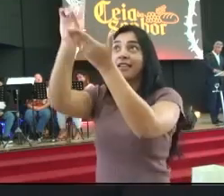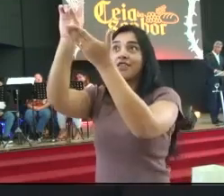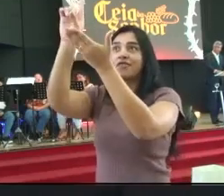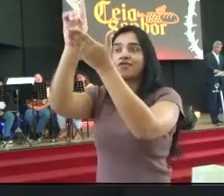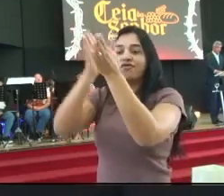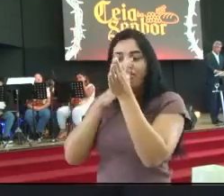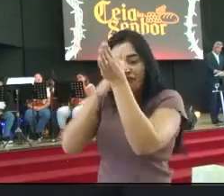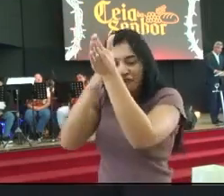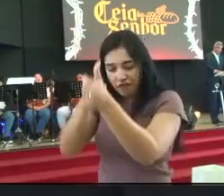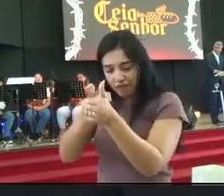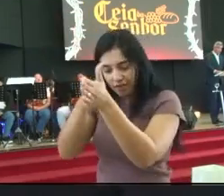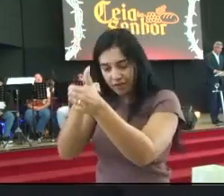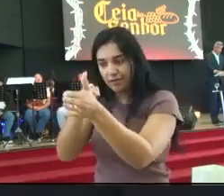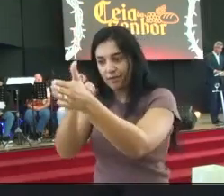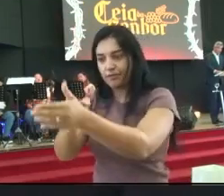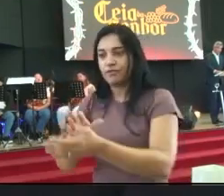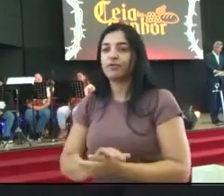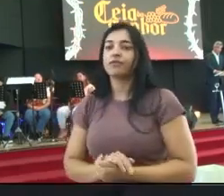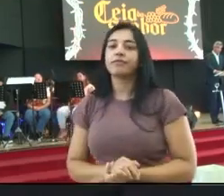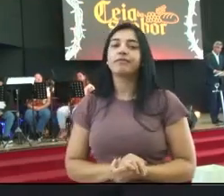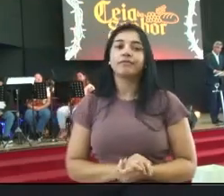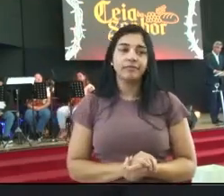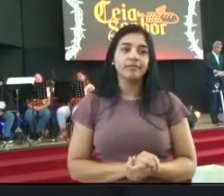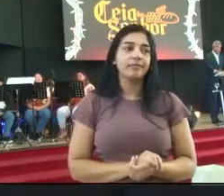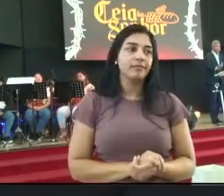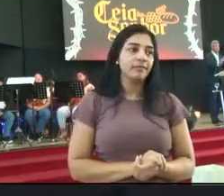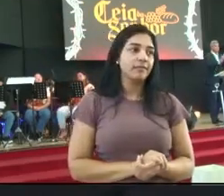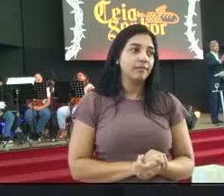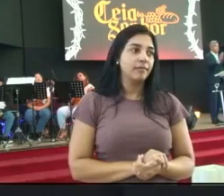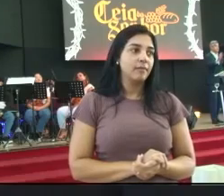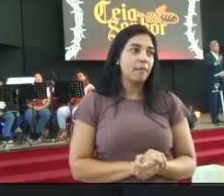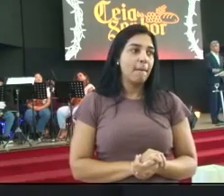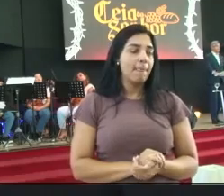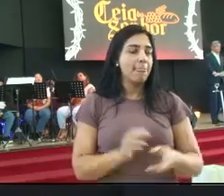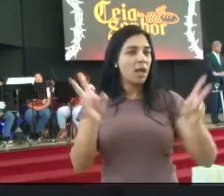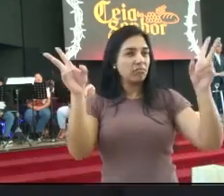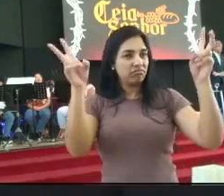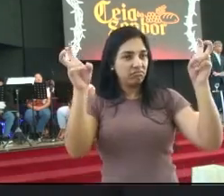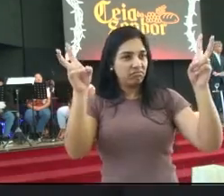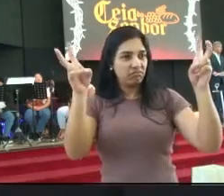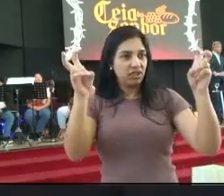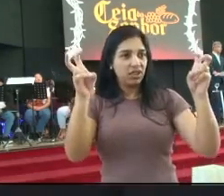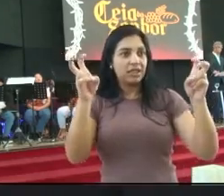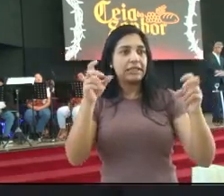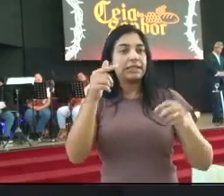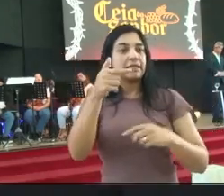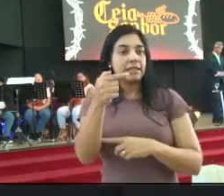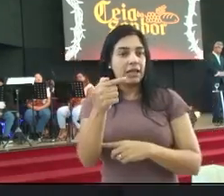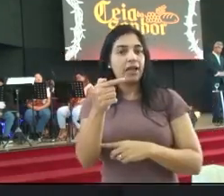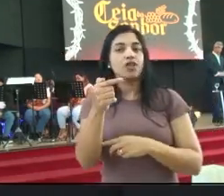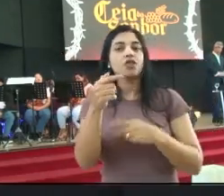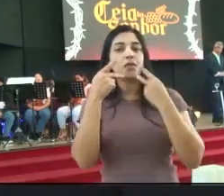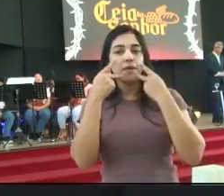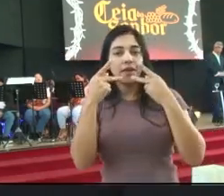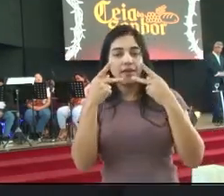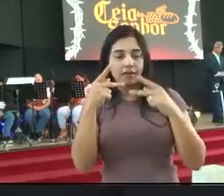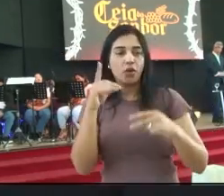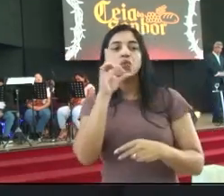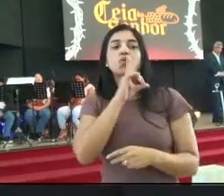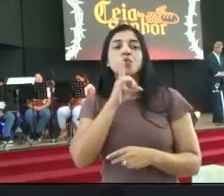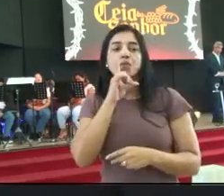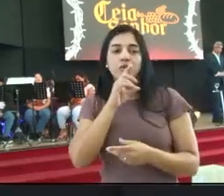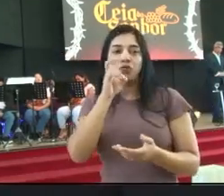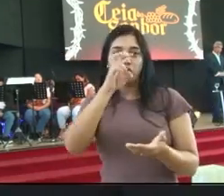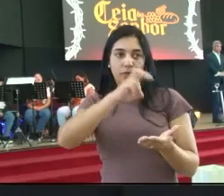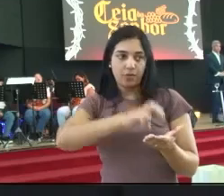entregar para Deus com fidelidade. Nessa série de 7 mensagens aos domingos pela